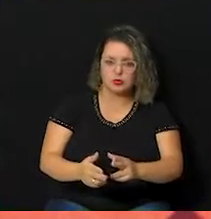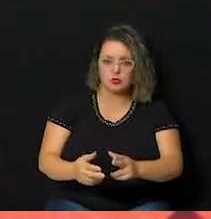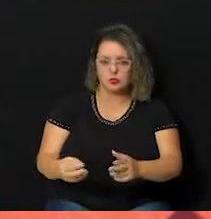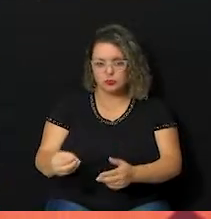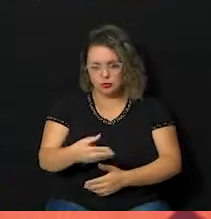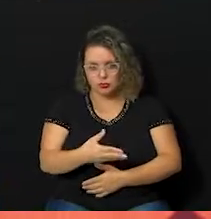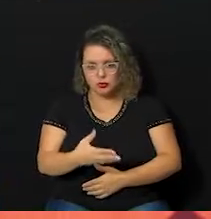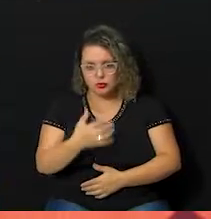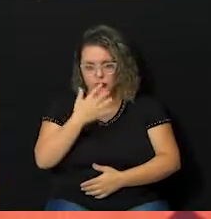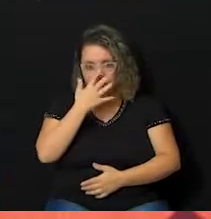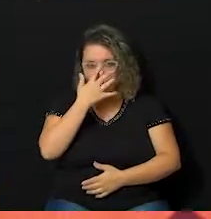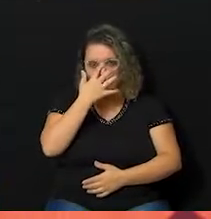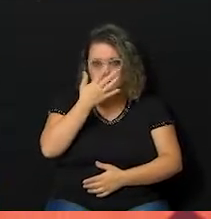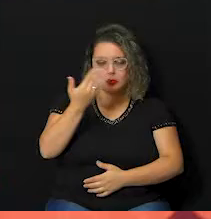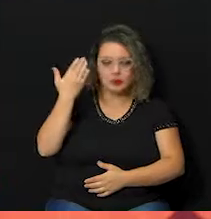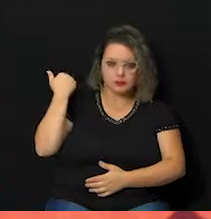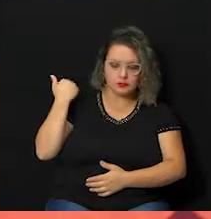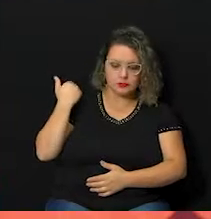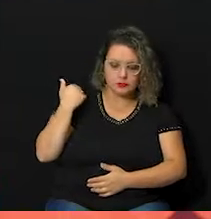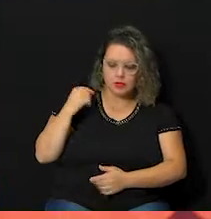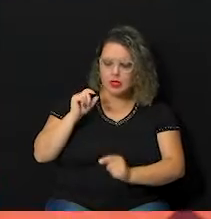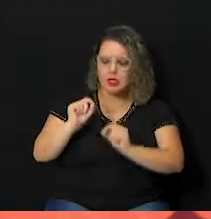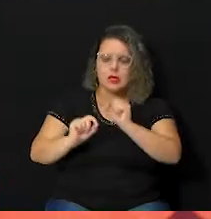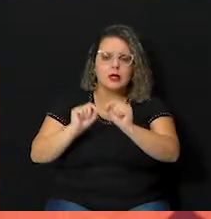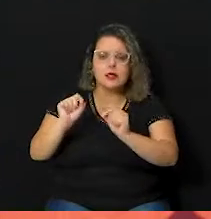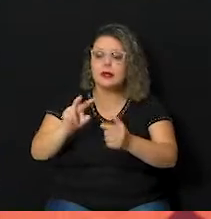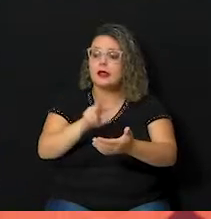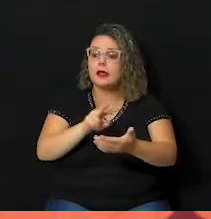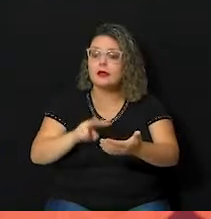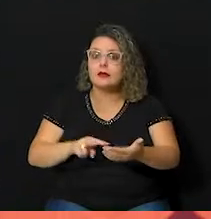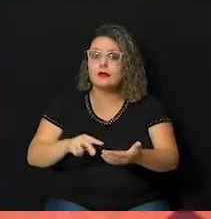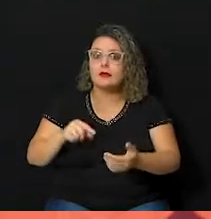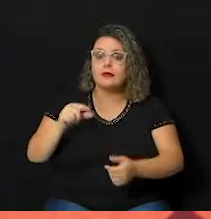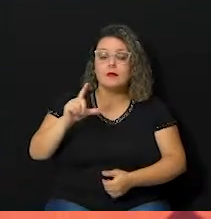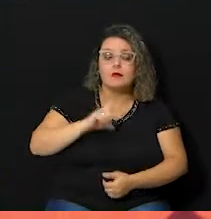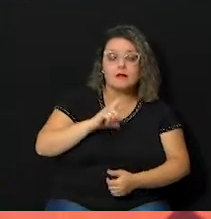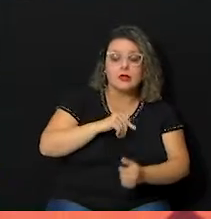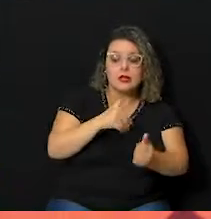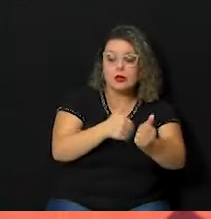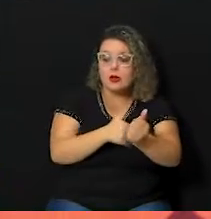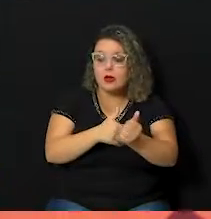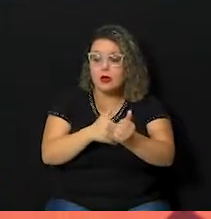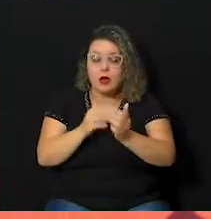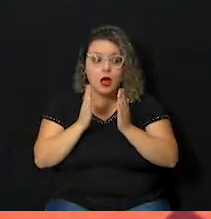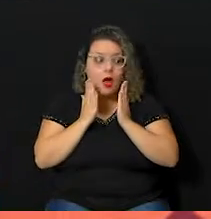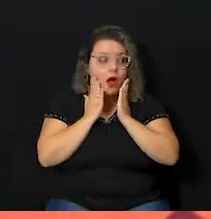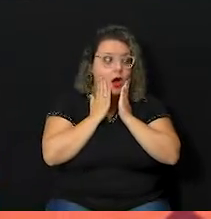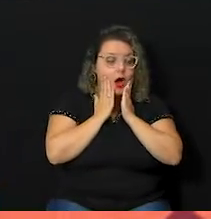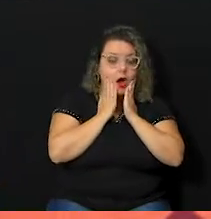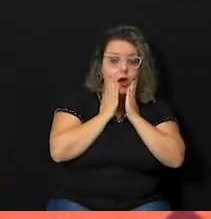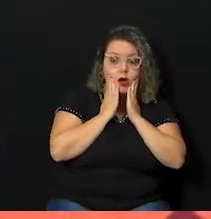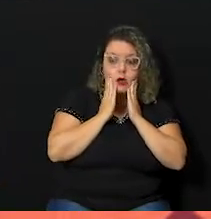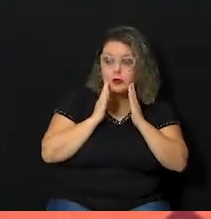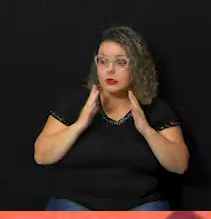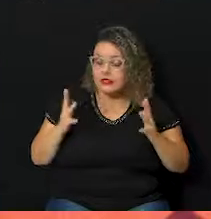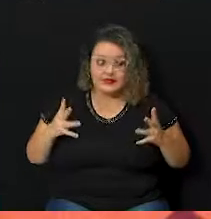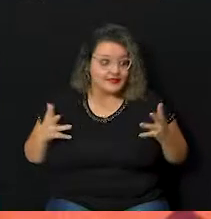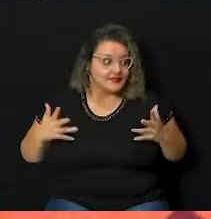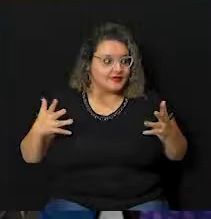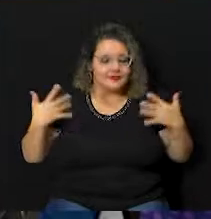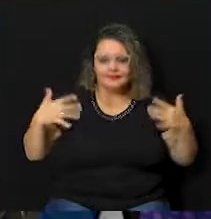quem lê Entre Espaço vai ter o que ali? Vai ter mistério, suspense,